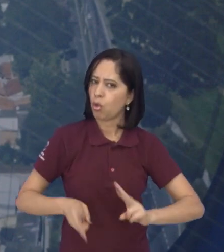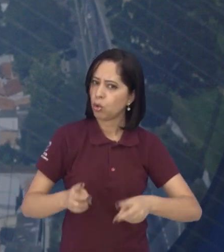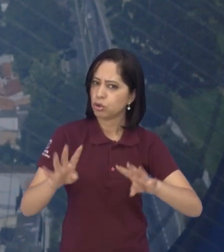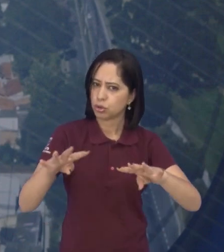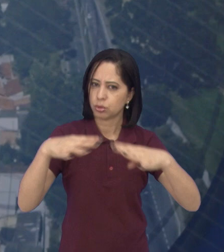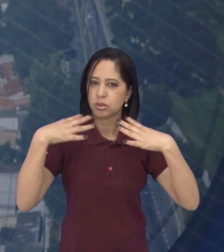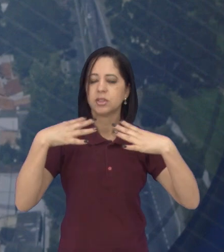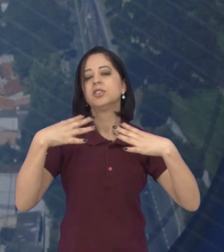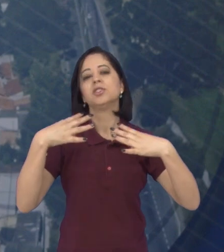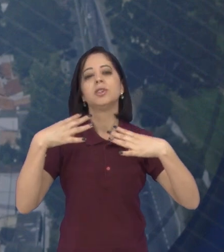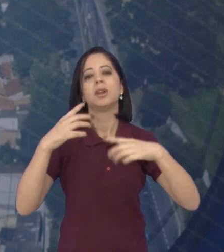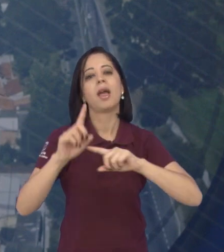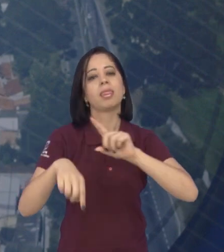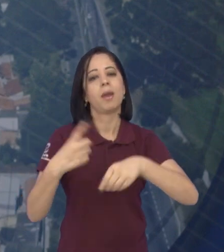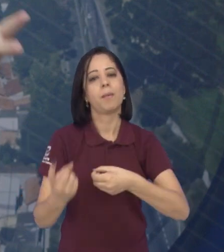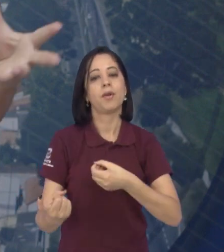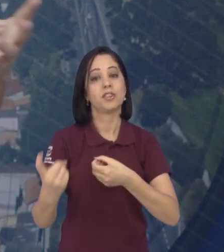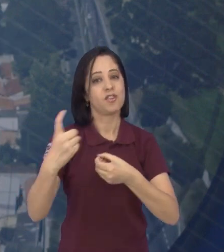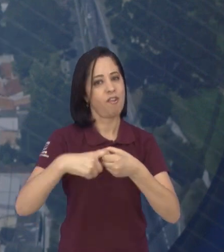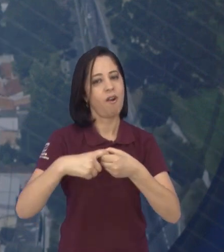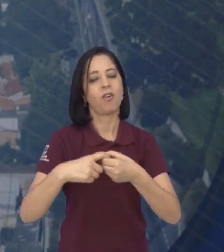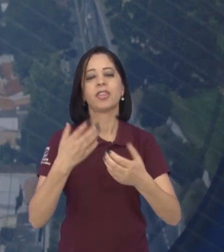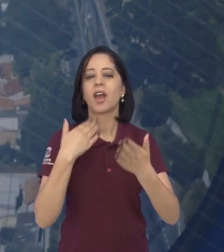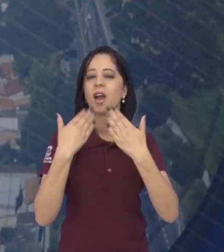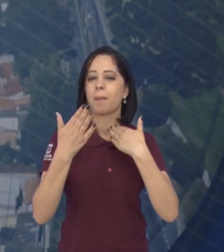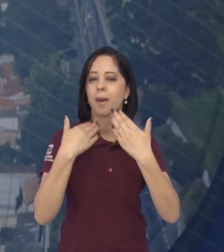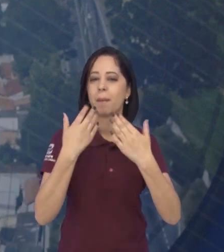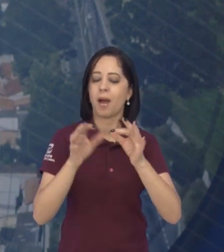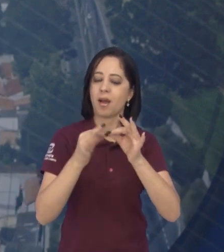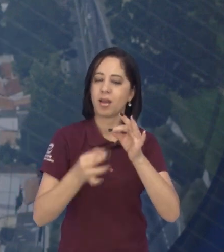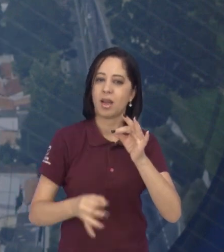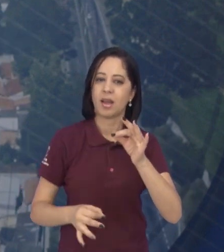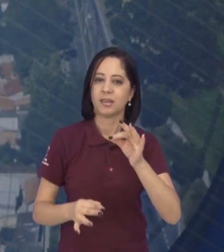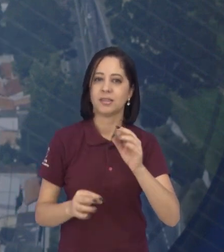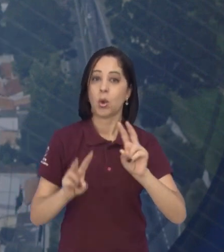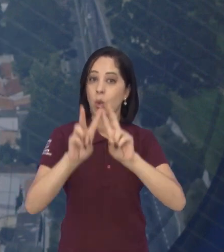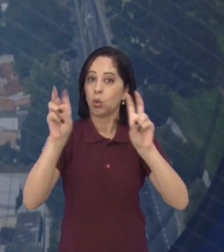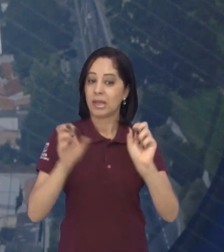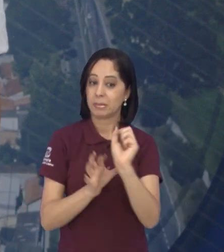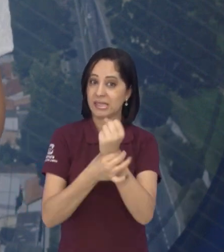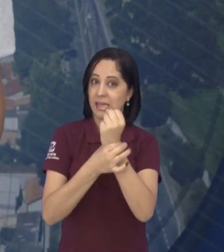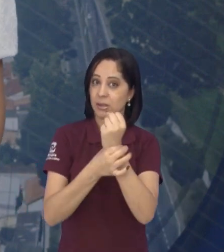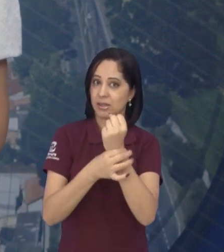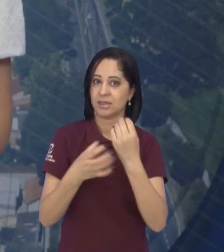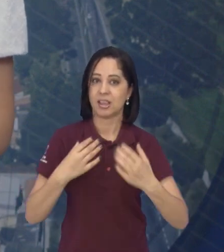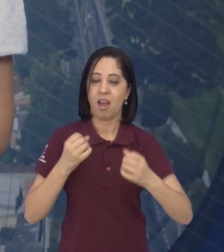porque daqui a pouquinho a gente volta para continuar esse assunto, proteção de dados.